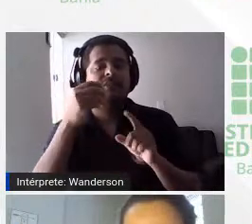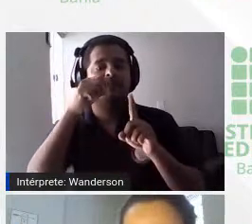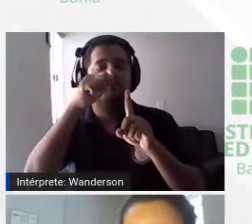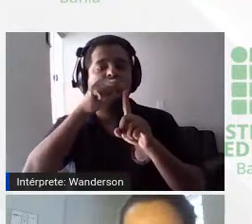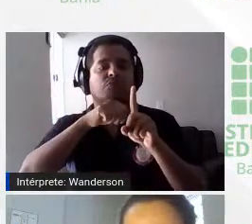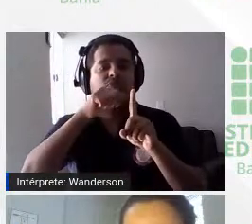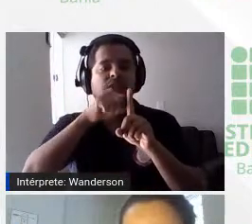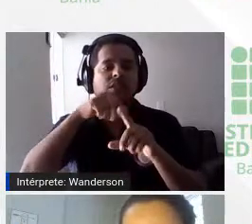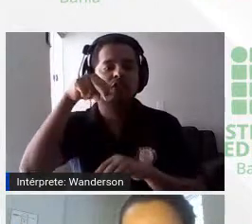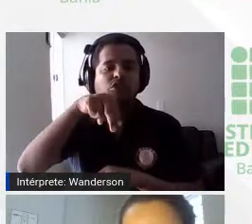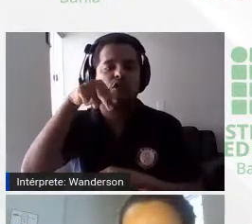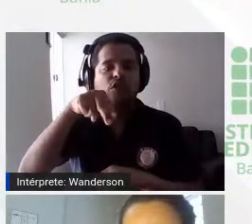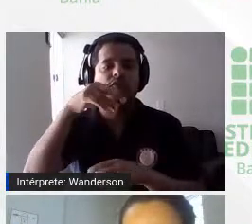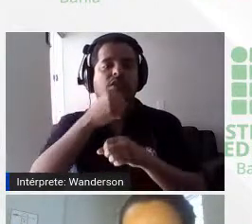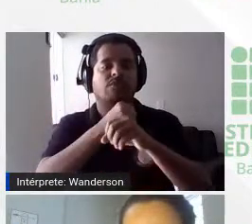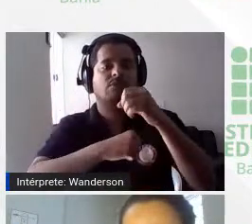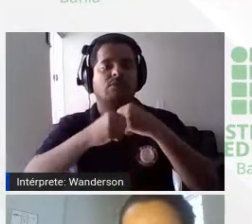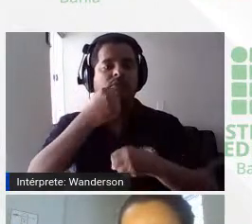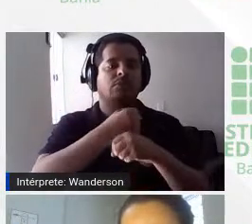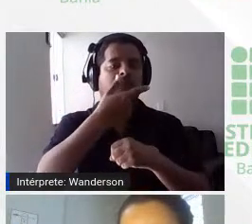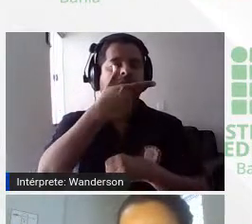de